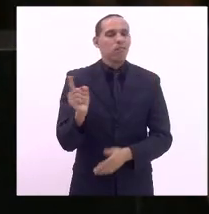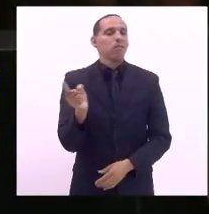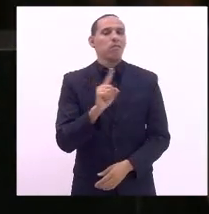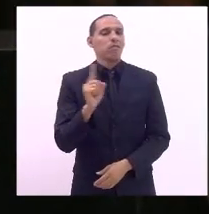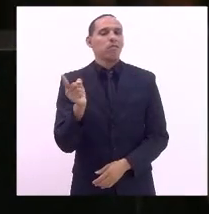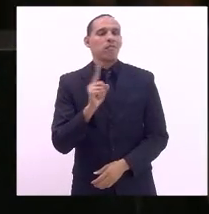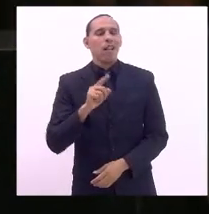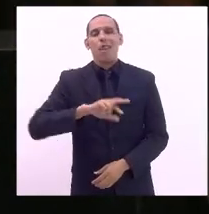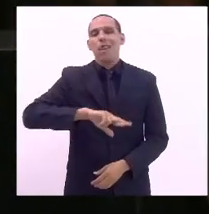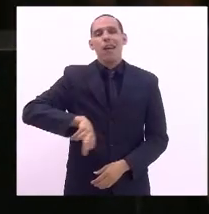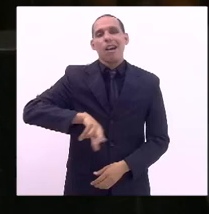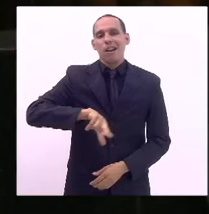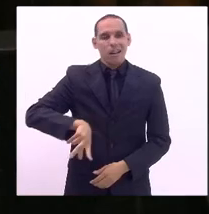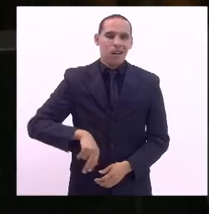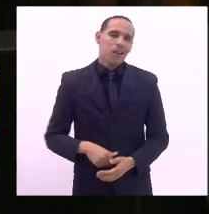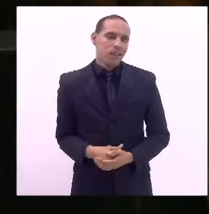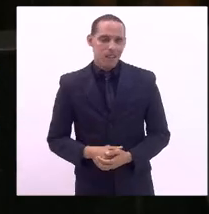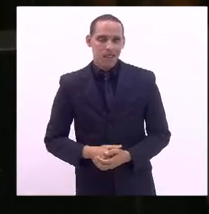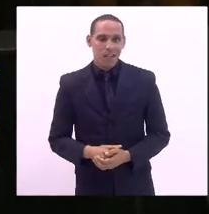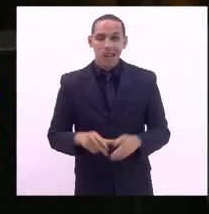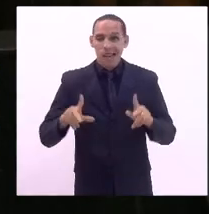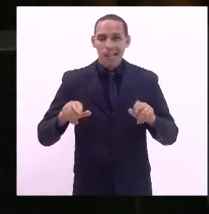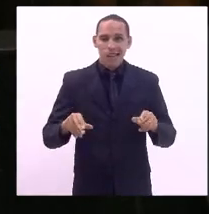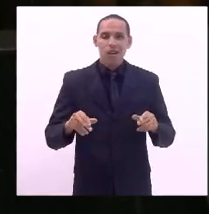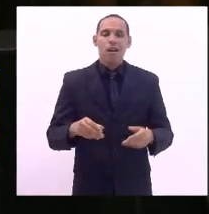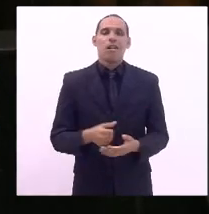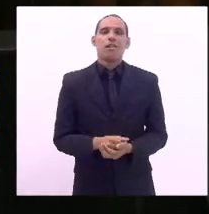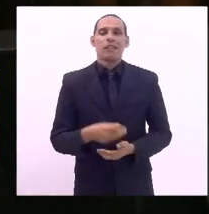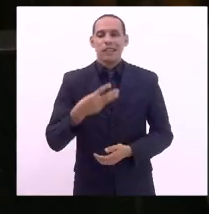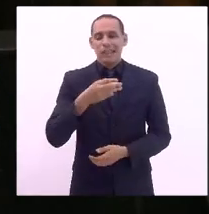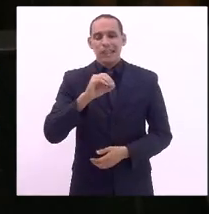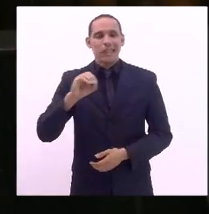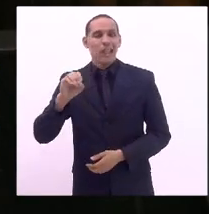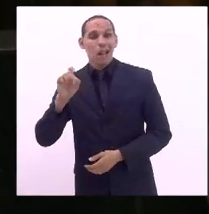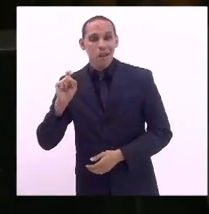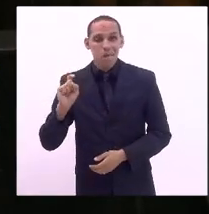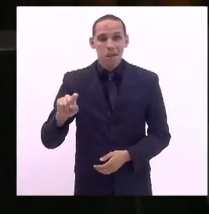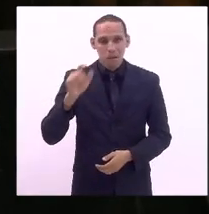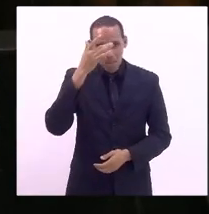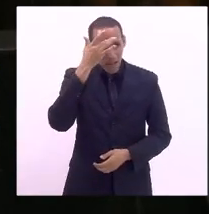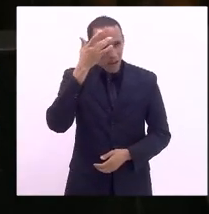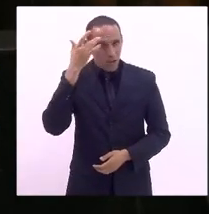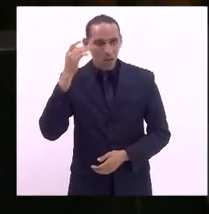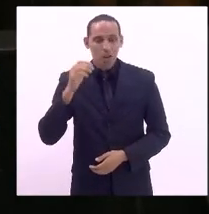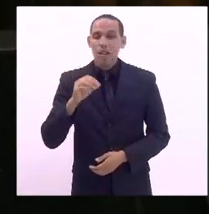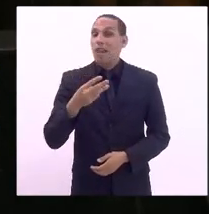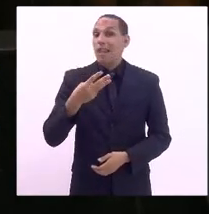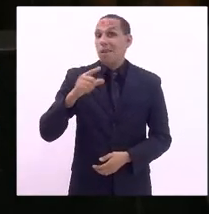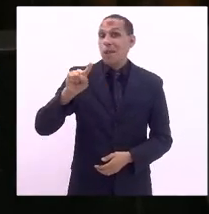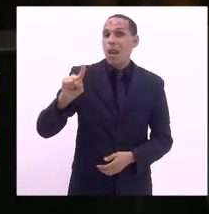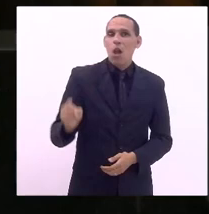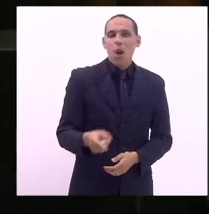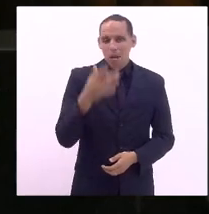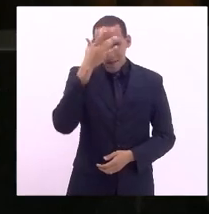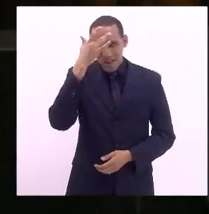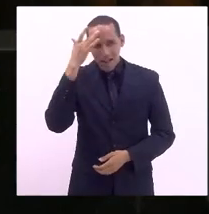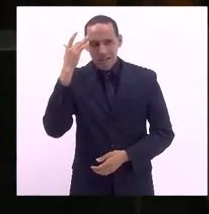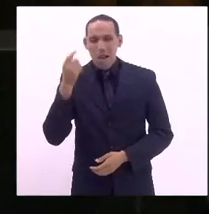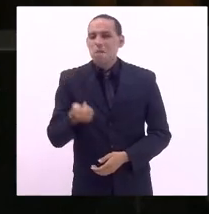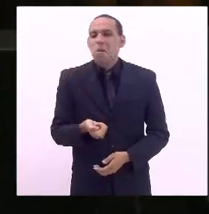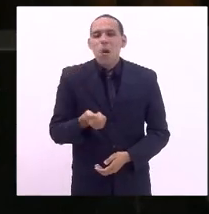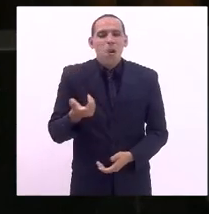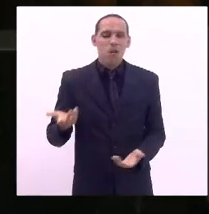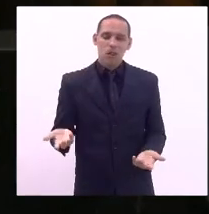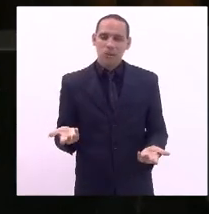como todos esses, obrigado, 300 mil pessoas, 3 milhões de pessoas, e ainda assim é muito